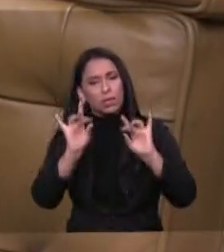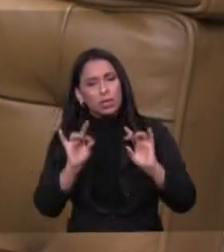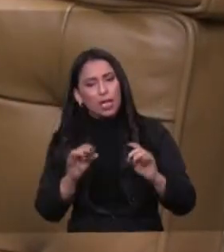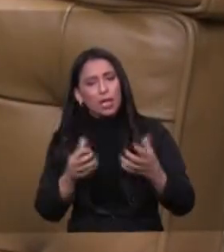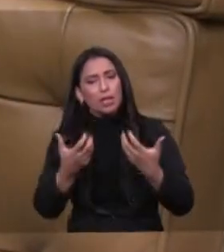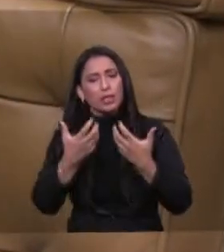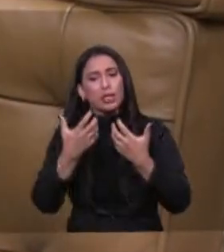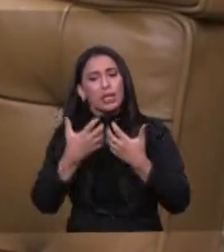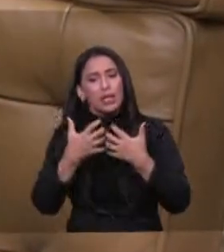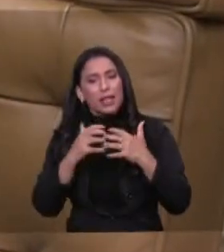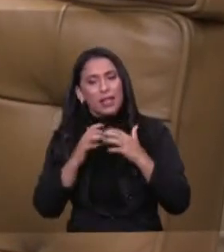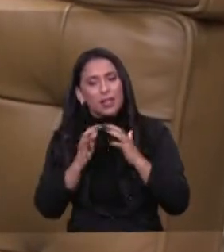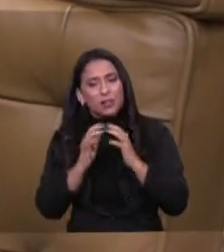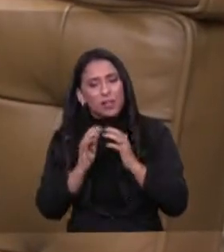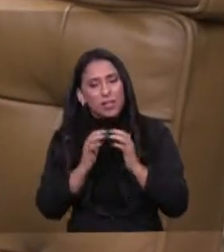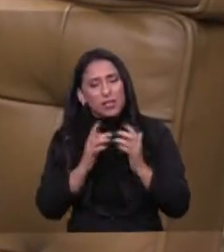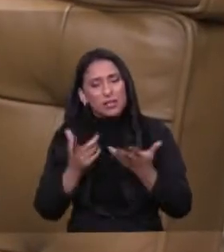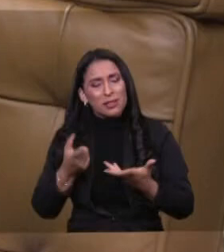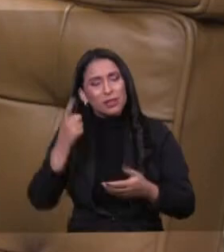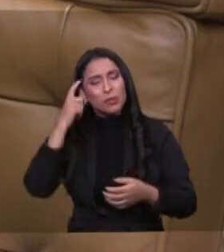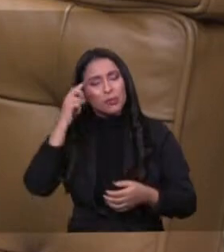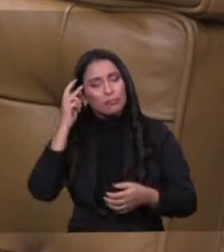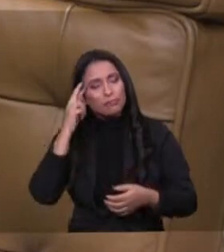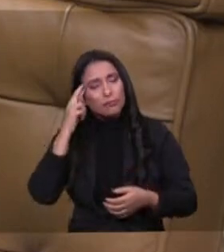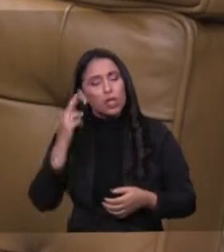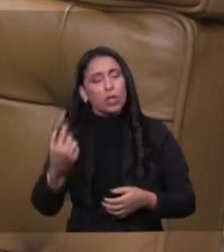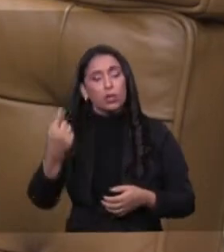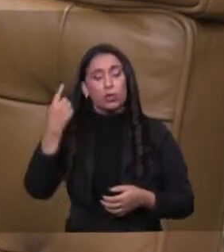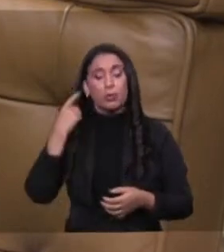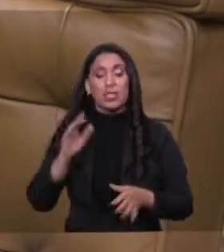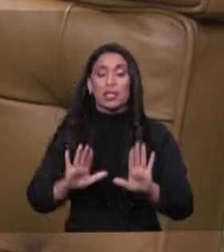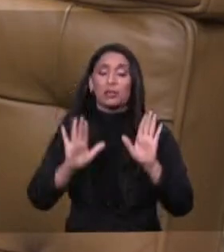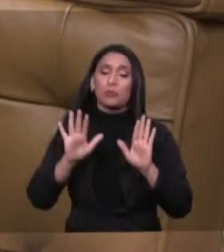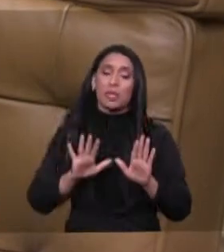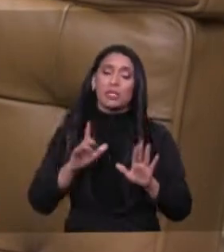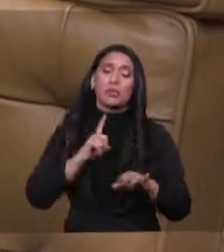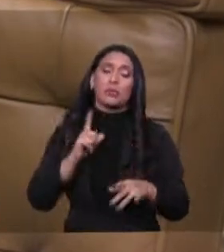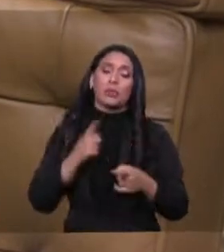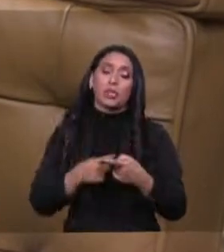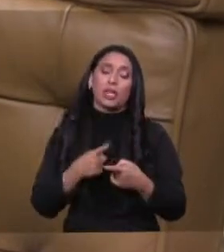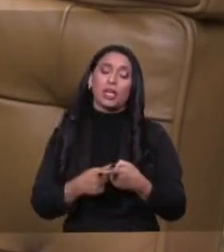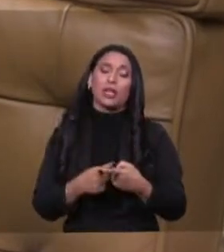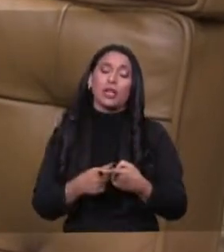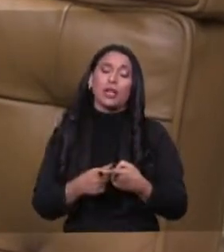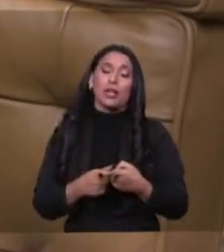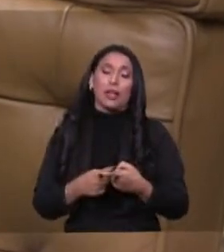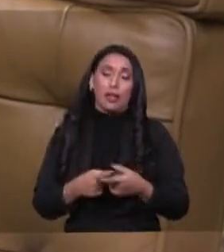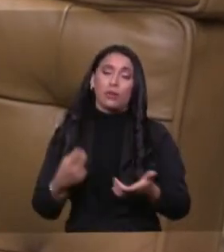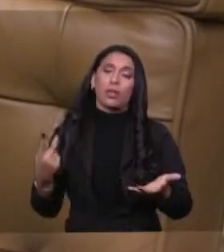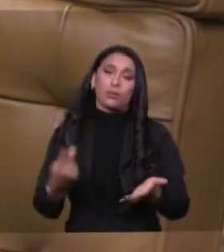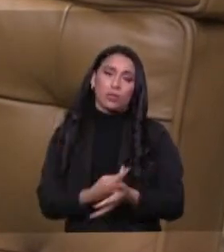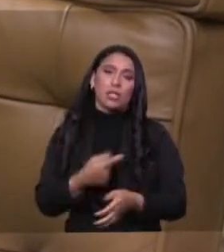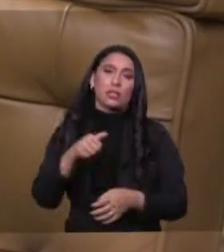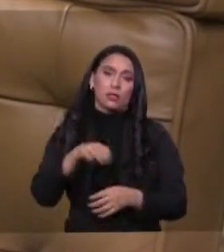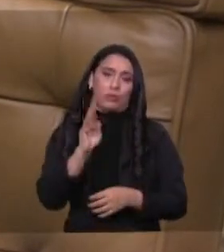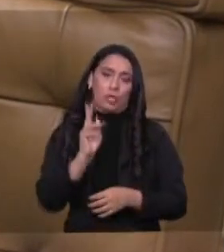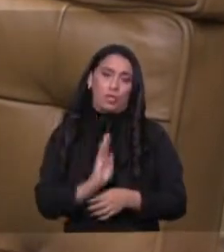reflexão no passado, mas até compreendo também, porque se trata da realidade brasileira.